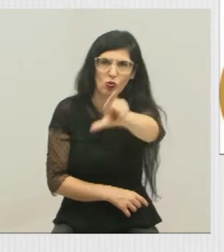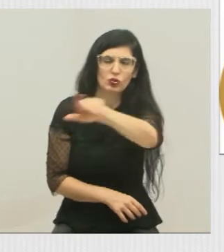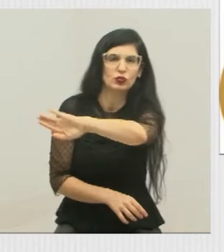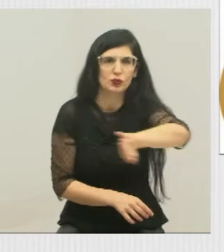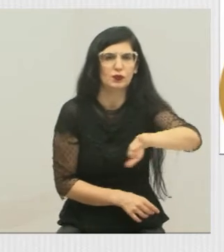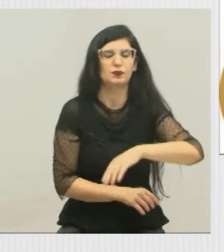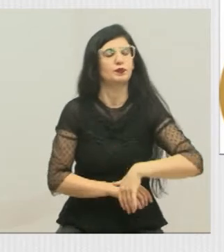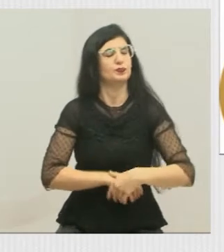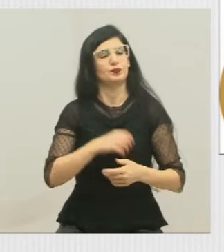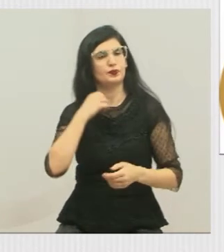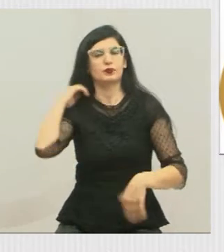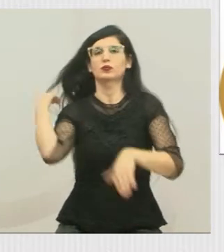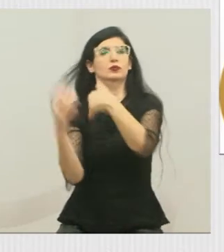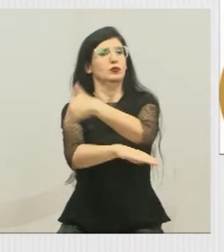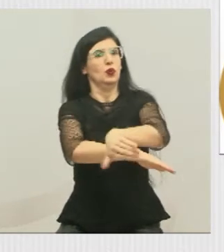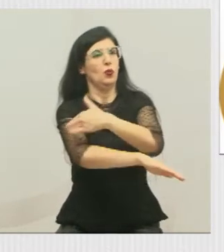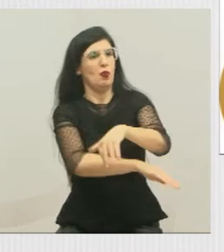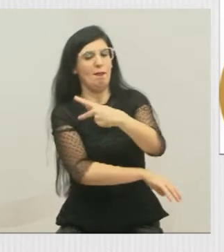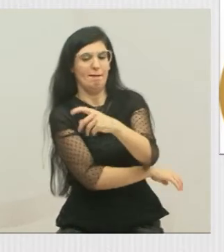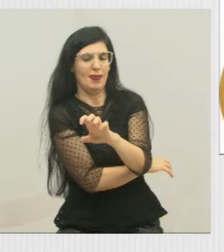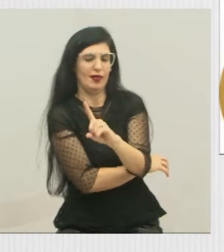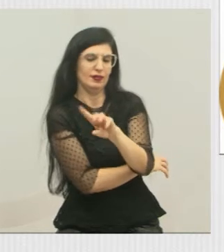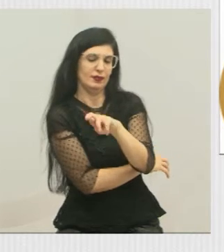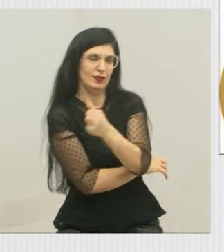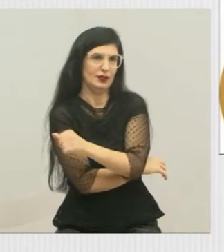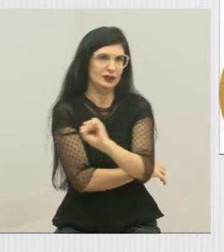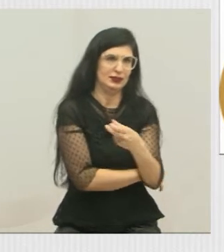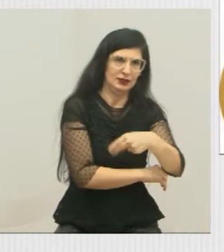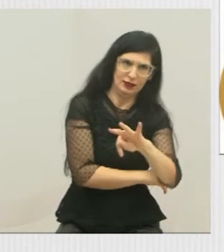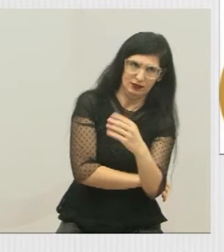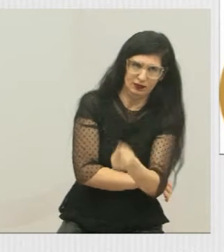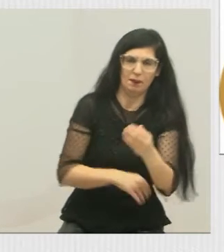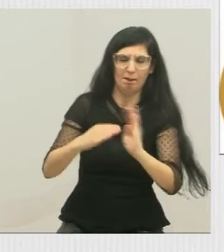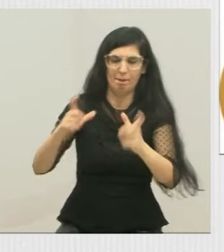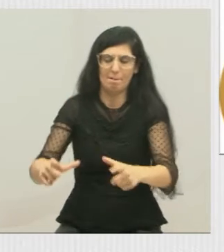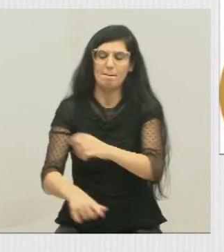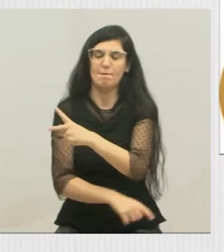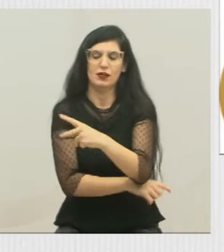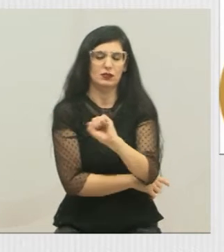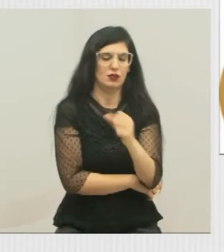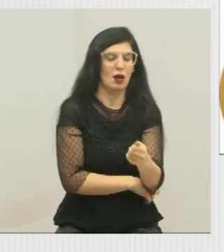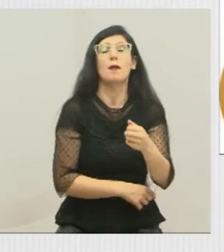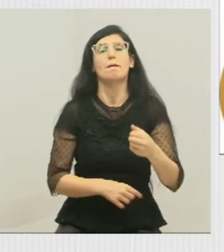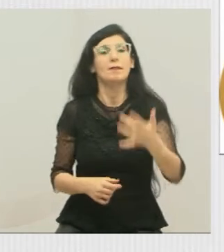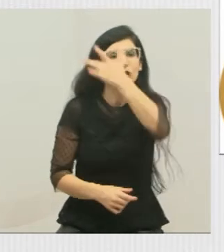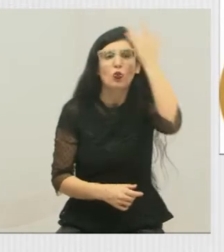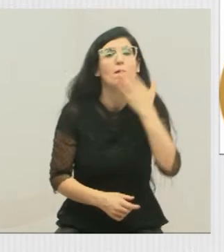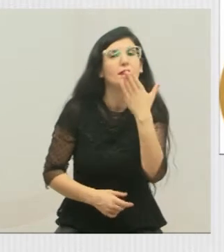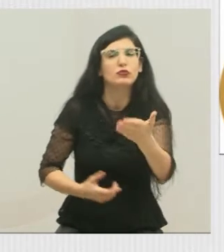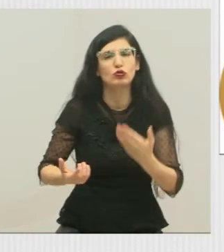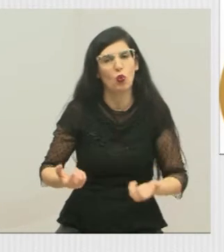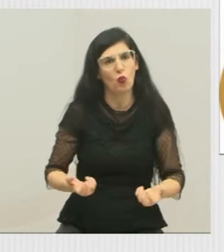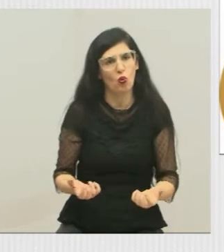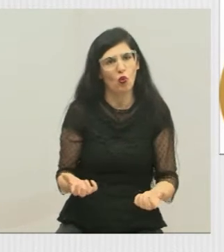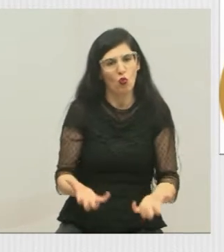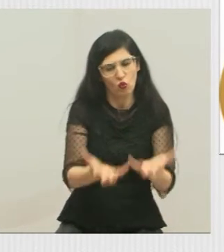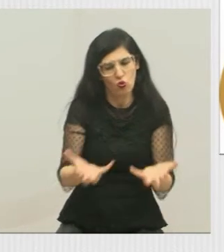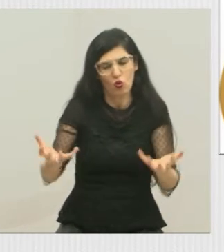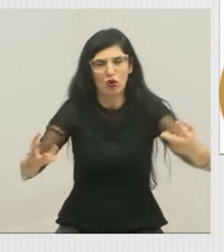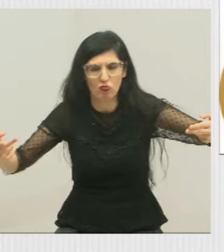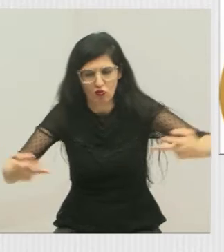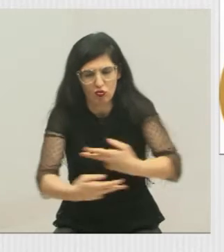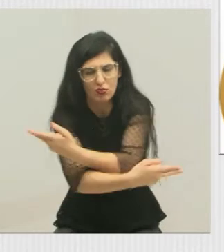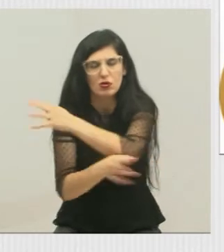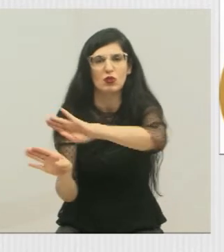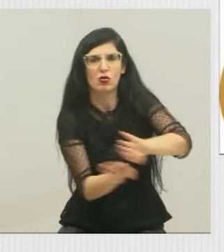e se vemos na Rua Pedra Santa aonde alguns munícipe dirão a Capina o